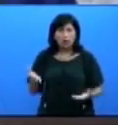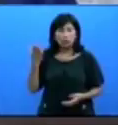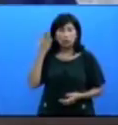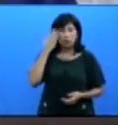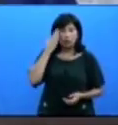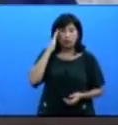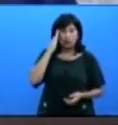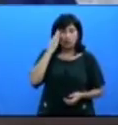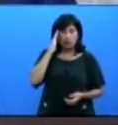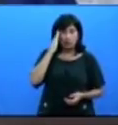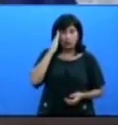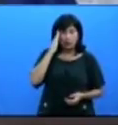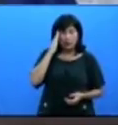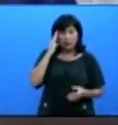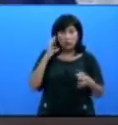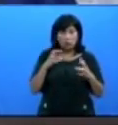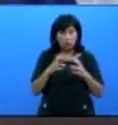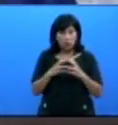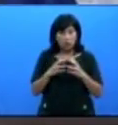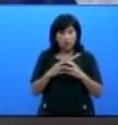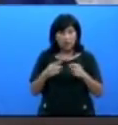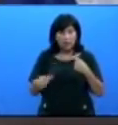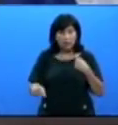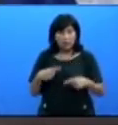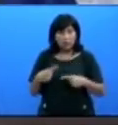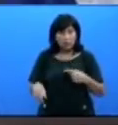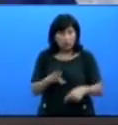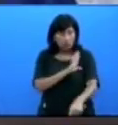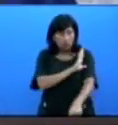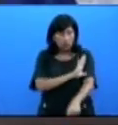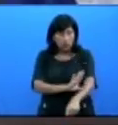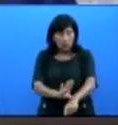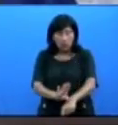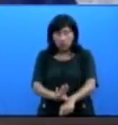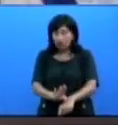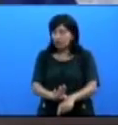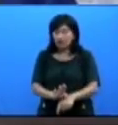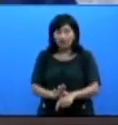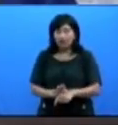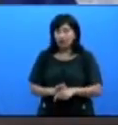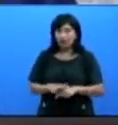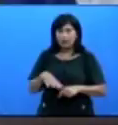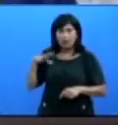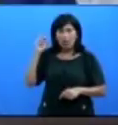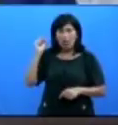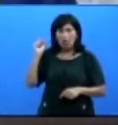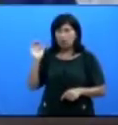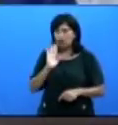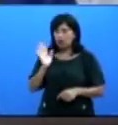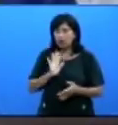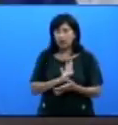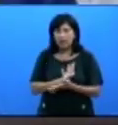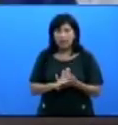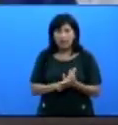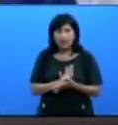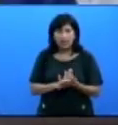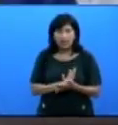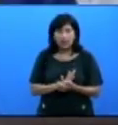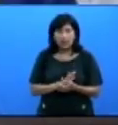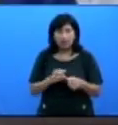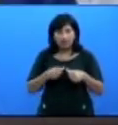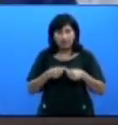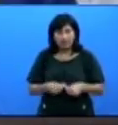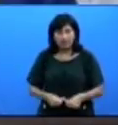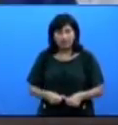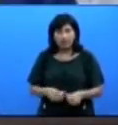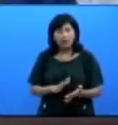Culturais não foi ouvido. Né? Conversamos com a Salomé, que era a presidente, ela está afastada por motivos